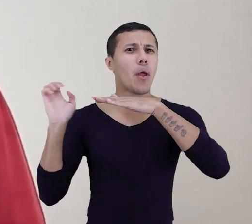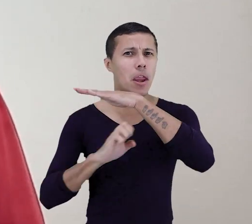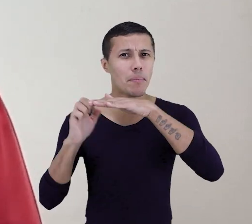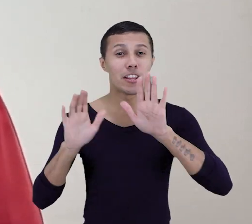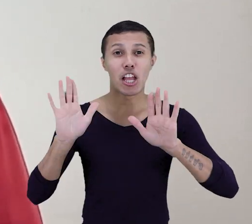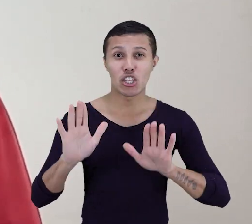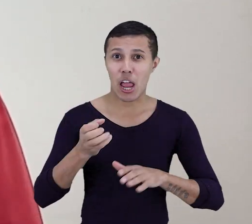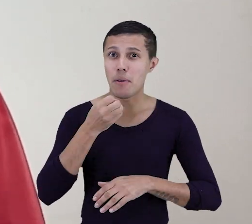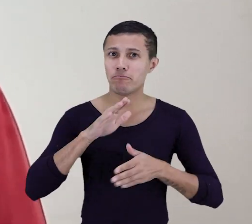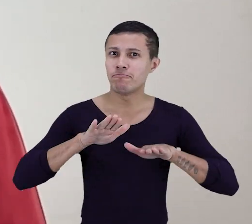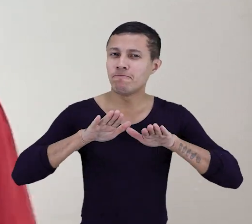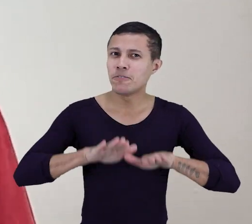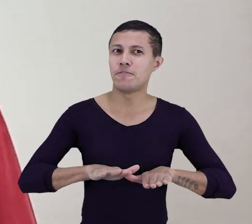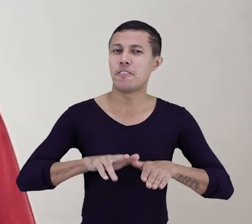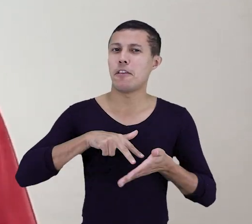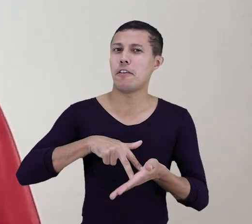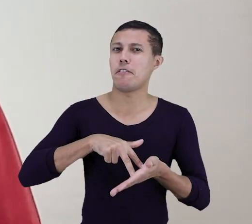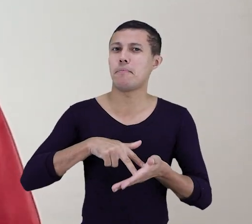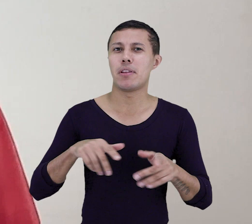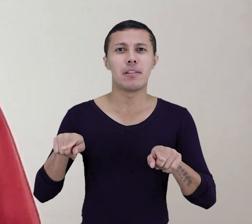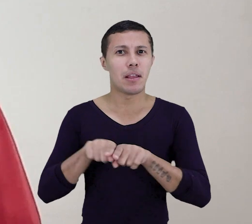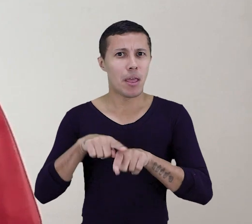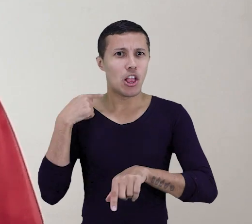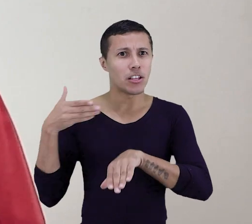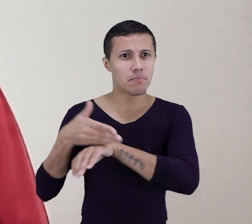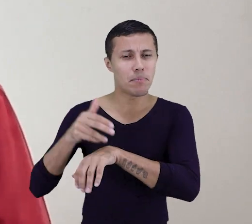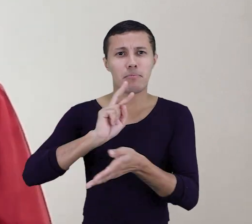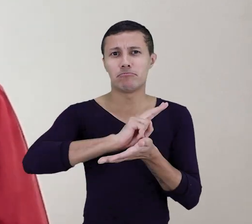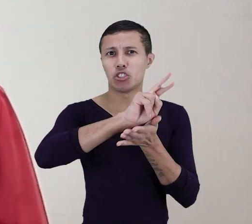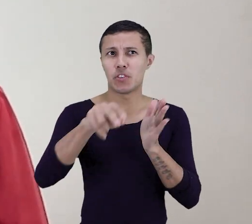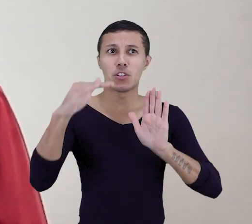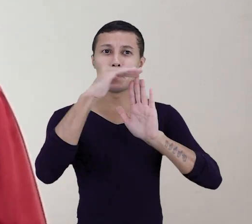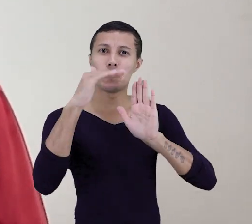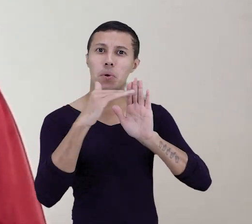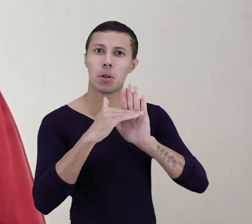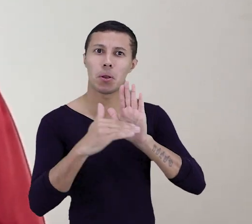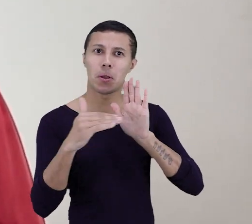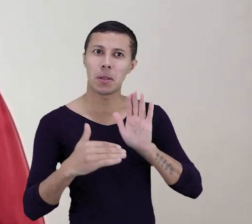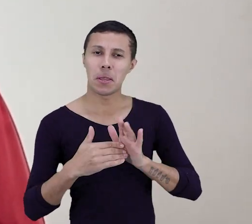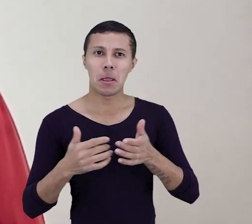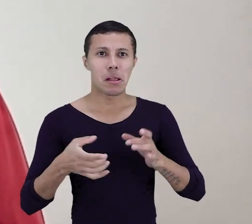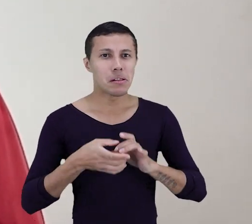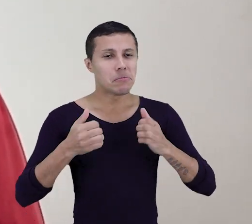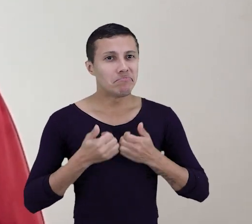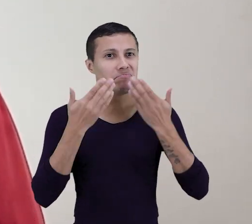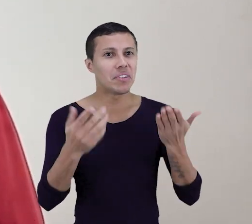mais maduras, então nós conseguimos também participar. Então, assim, diversos programas que nos possibilitaram